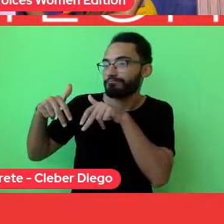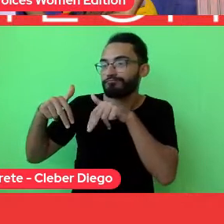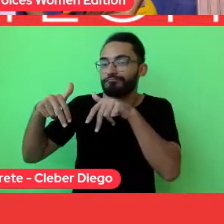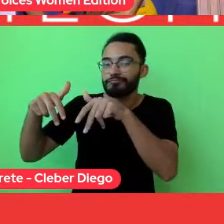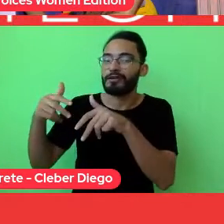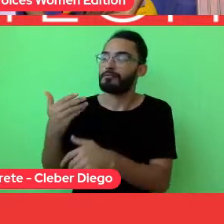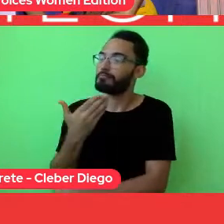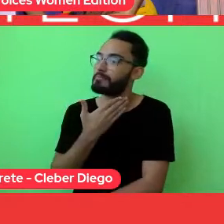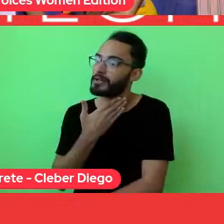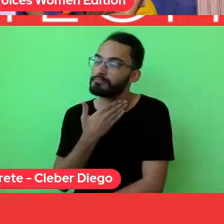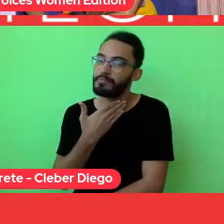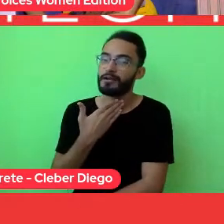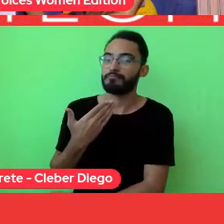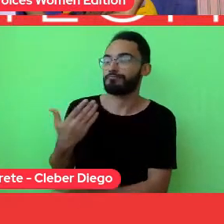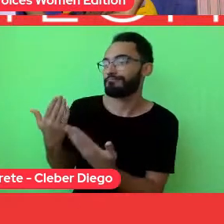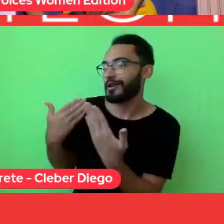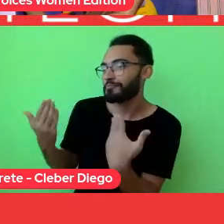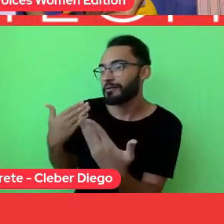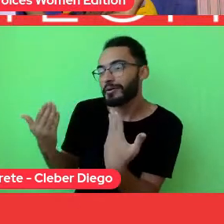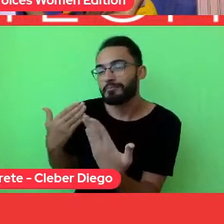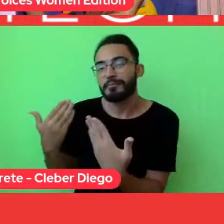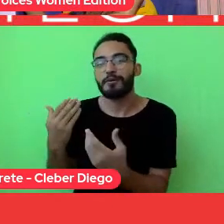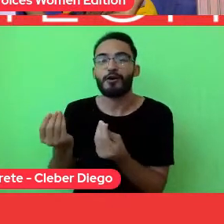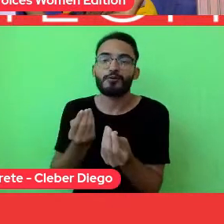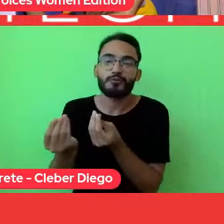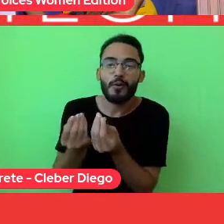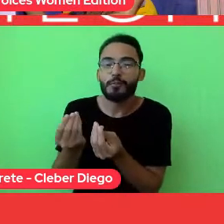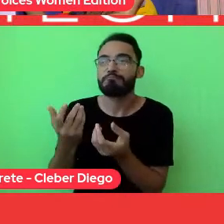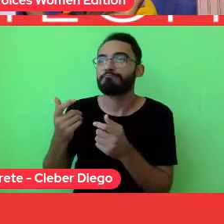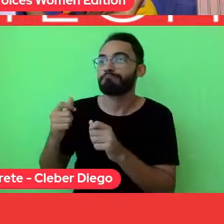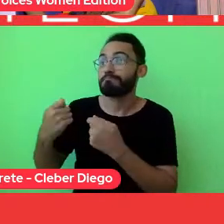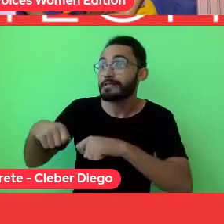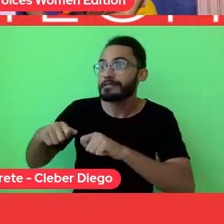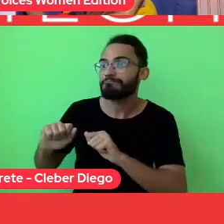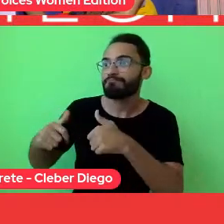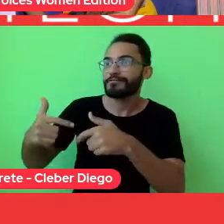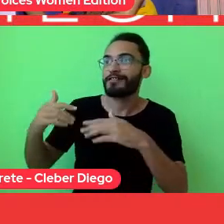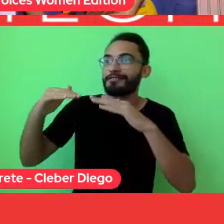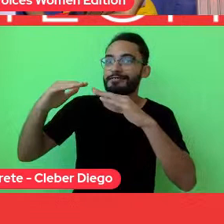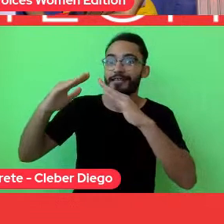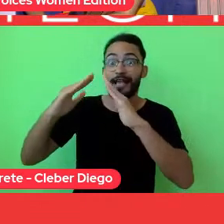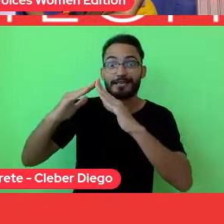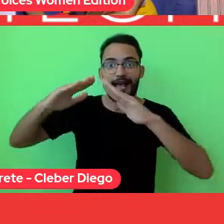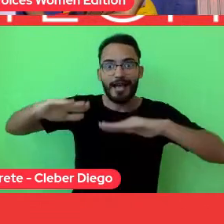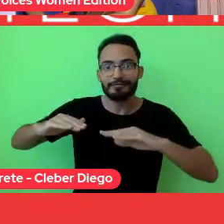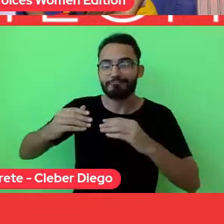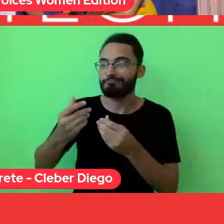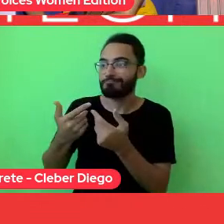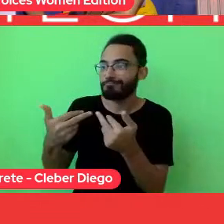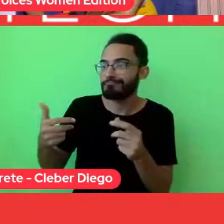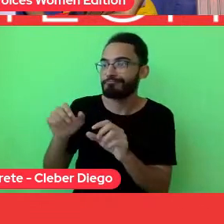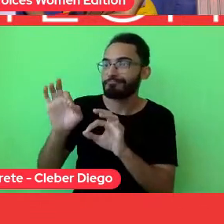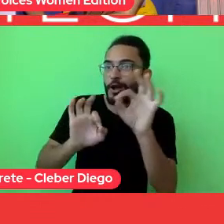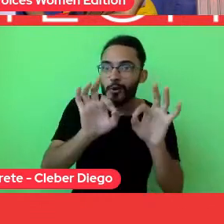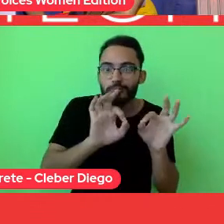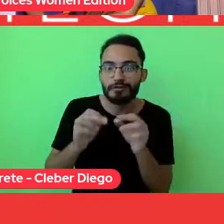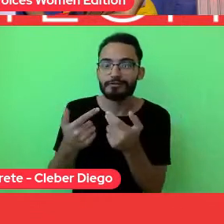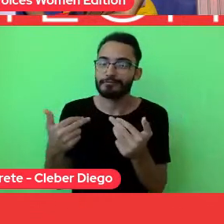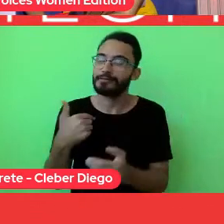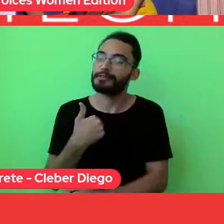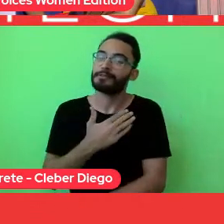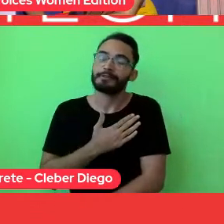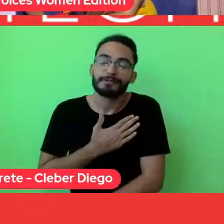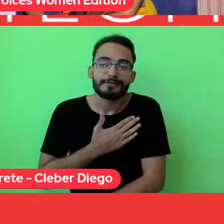sobre as nossas atividades em casa. Então, é um momento também agradável, gostoso, de exercício físico. Amo andar de